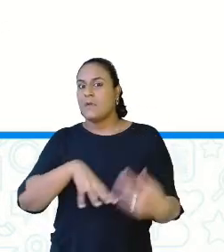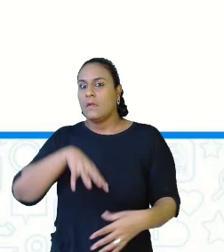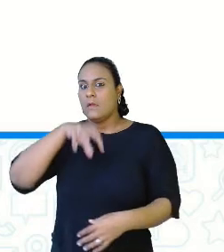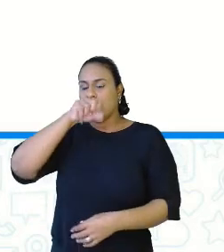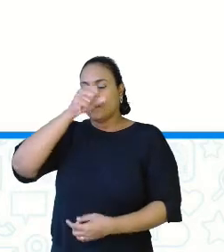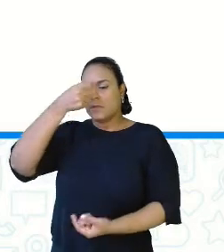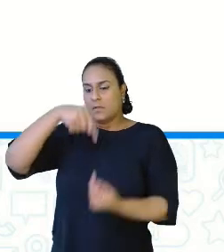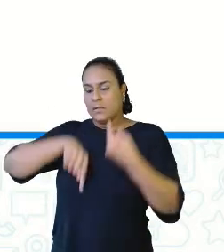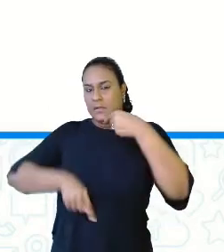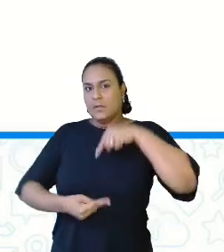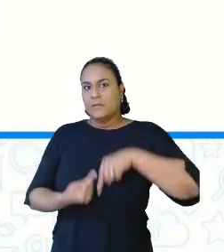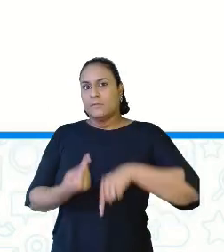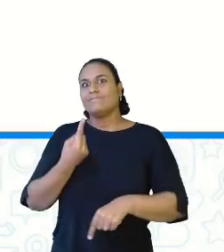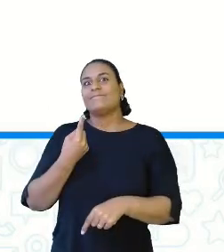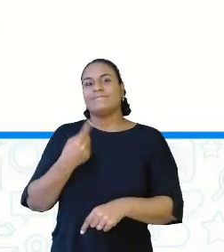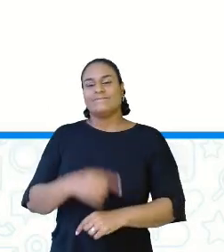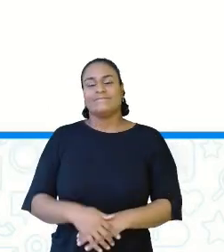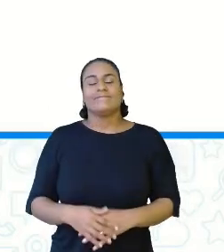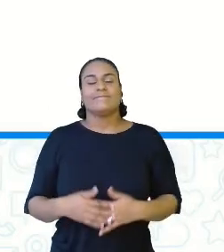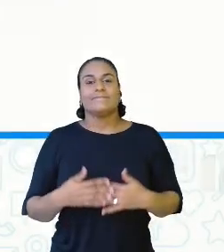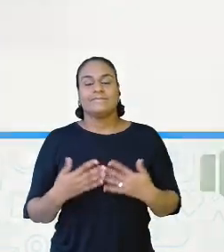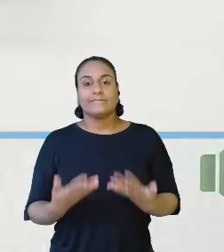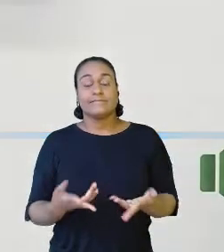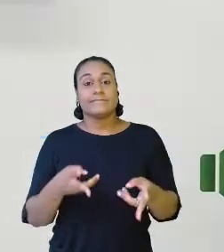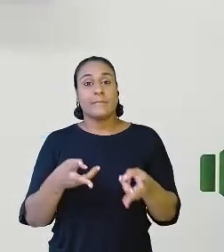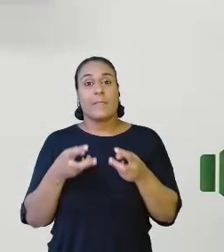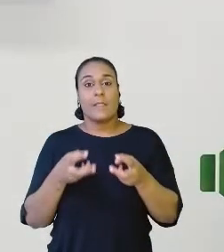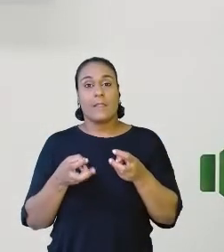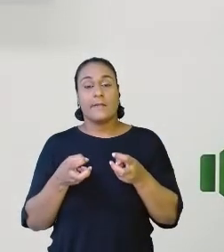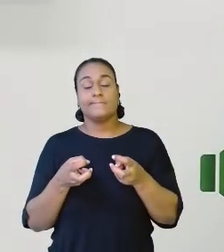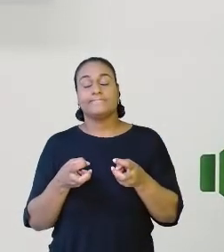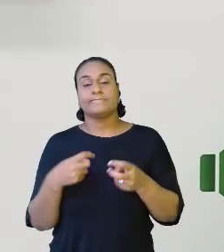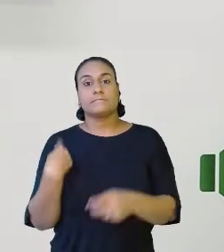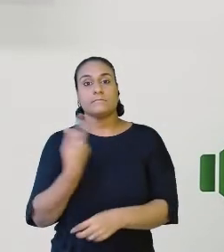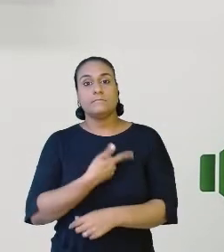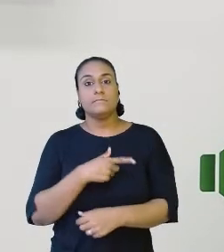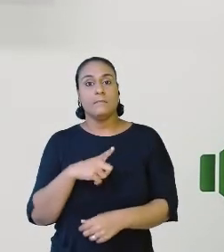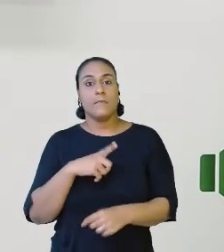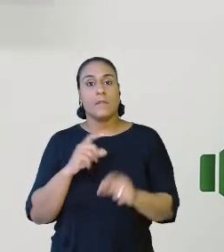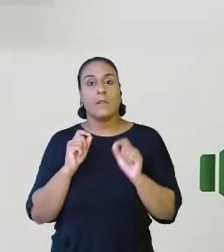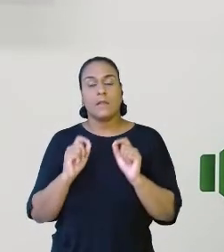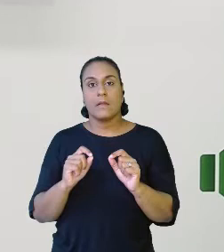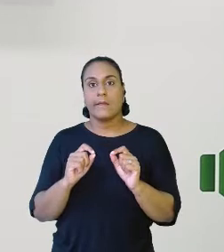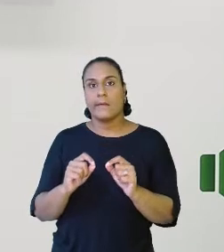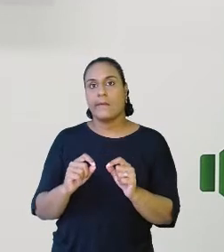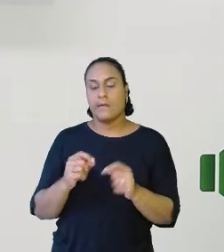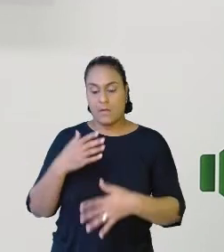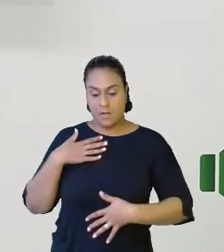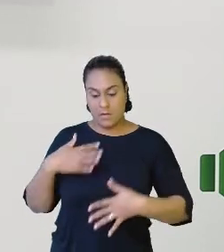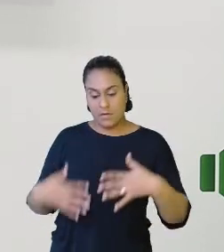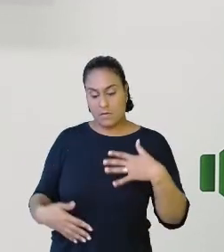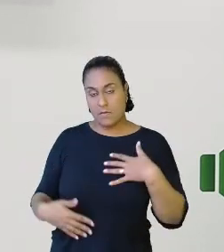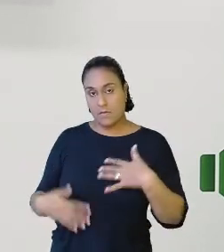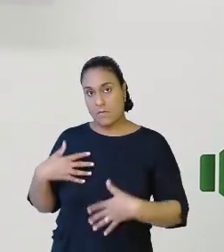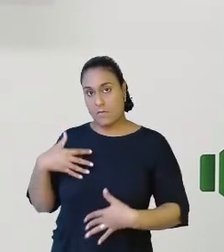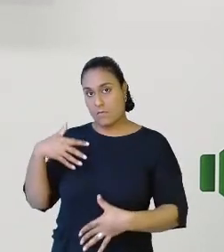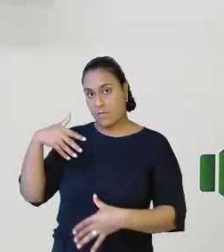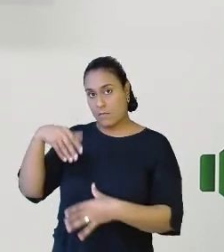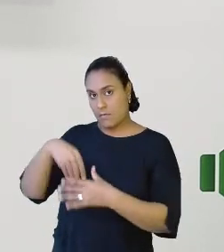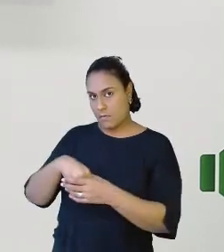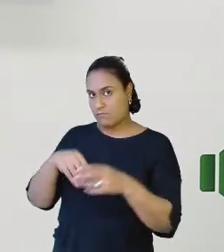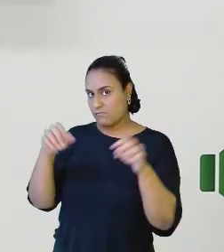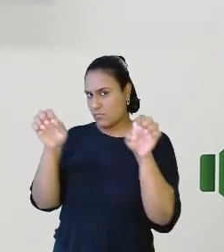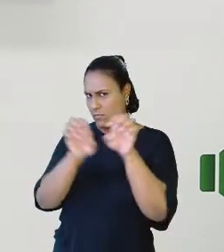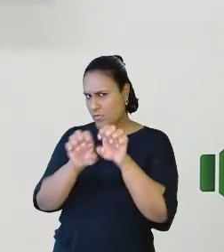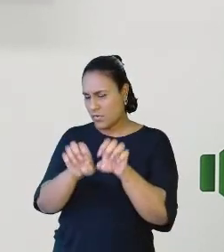vasos capilares. Então percebam que nós temos no nosso corpo uma